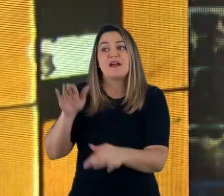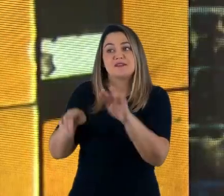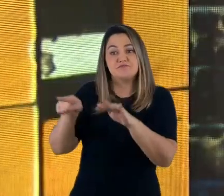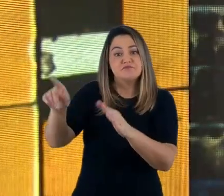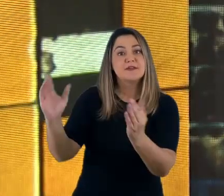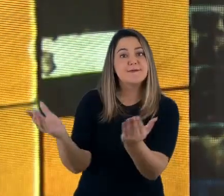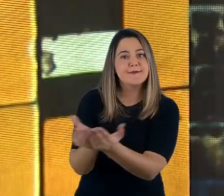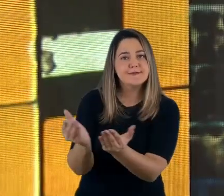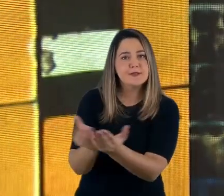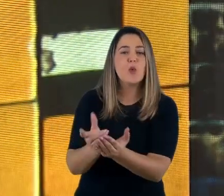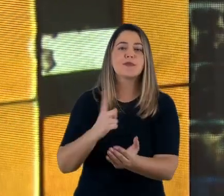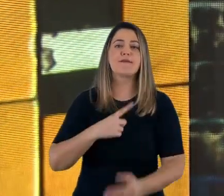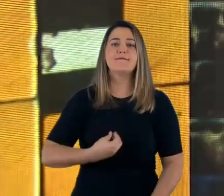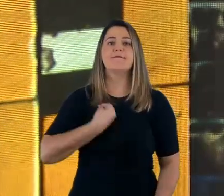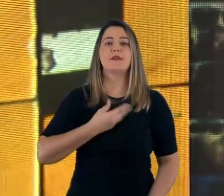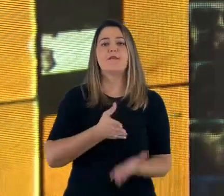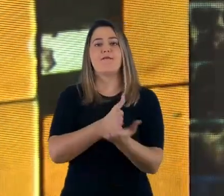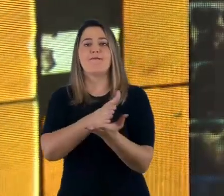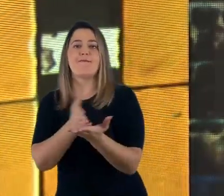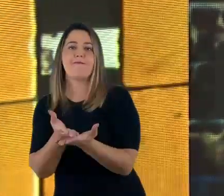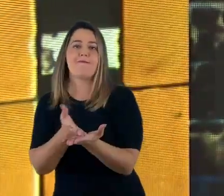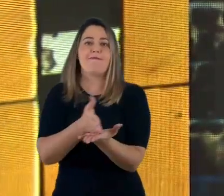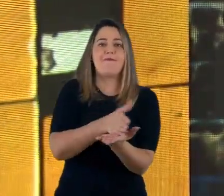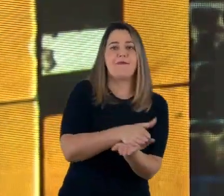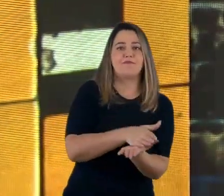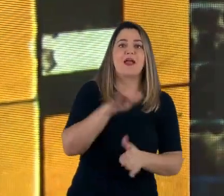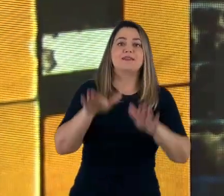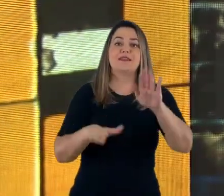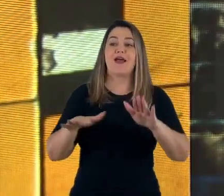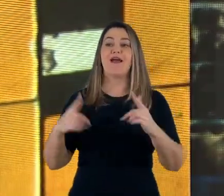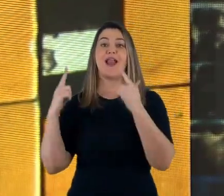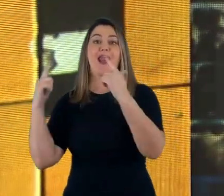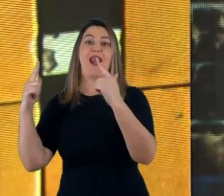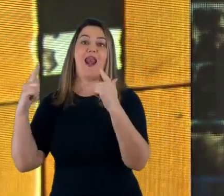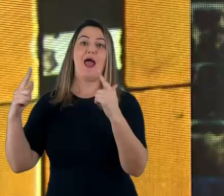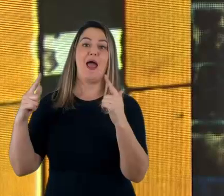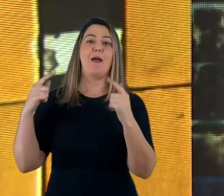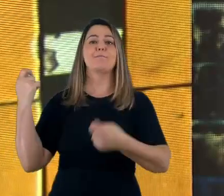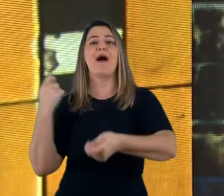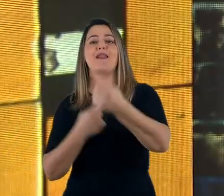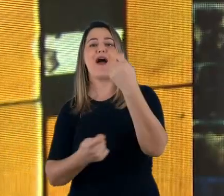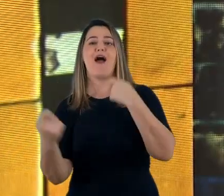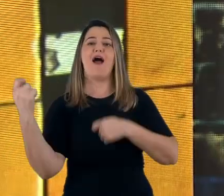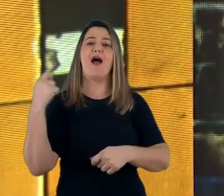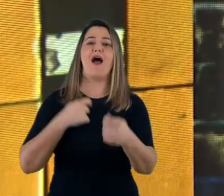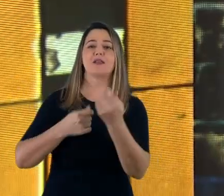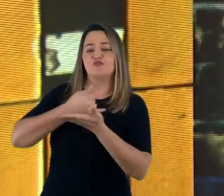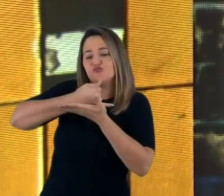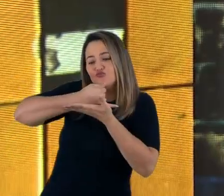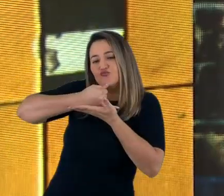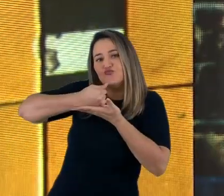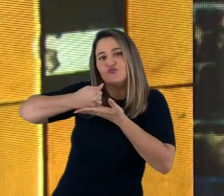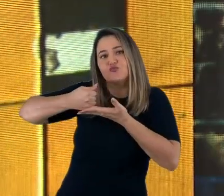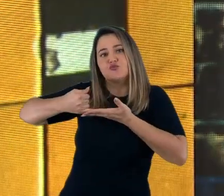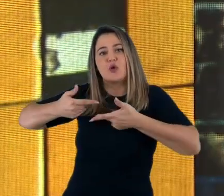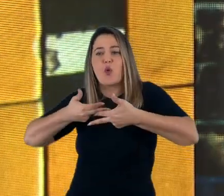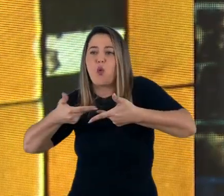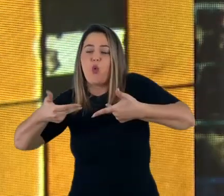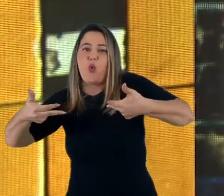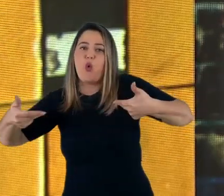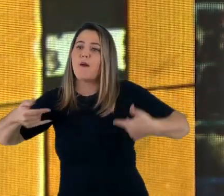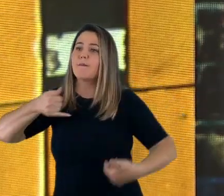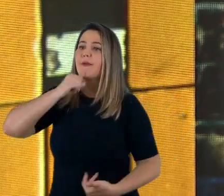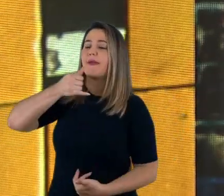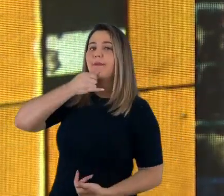dupla, onde, quem sabe, numa noite estão numa balada cheio de drogas e talvez até coisas que podem